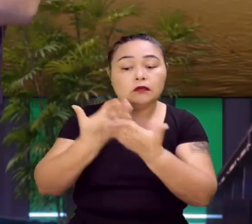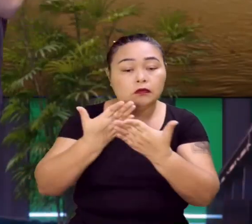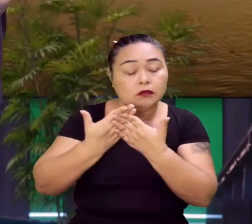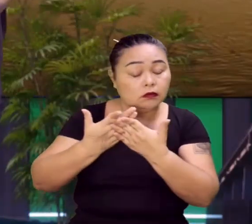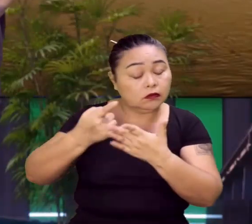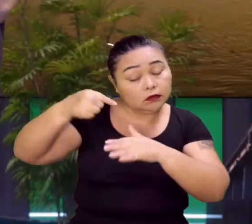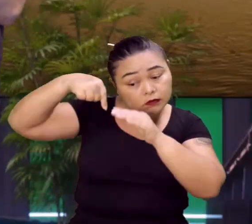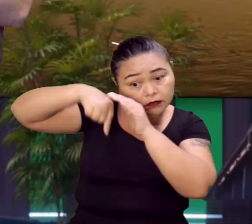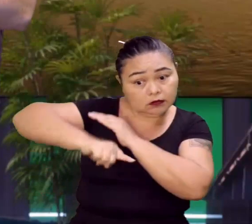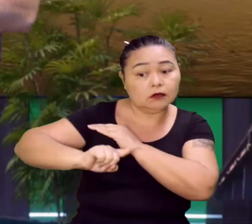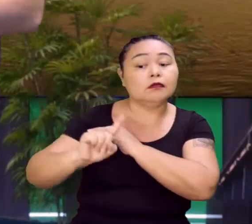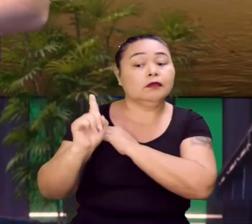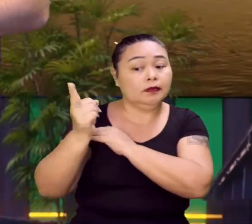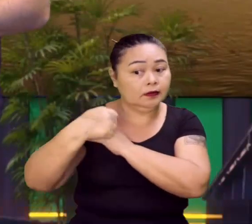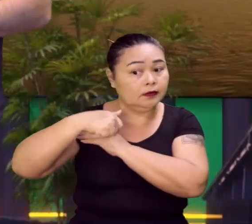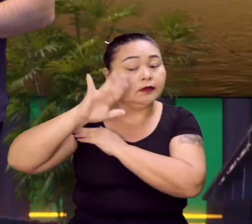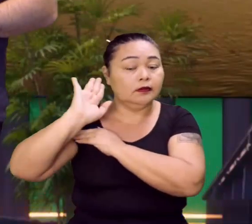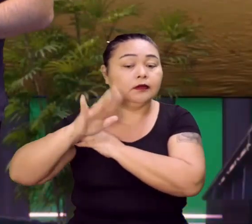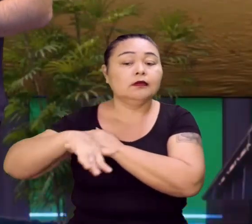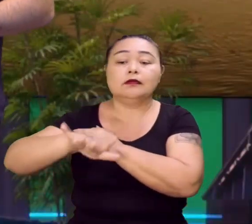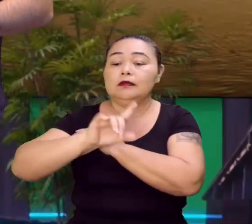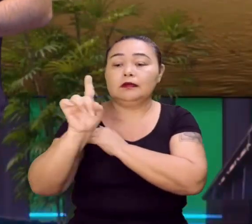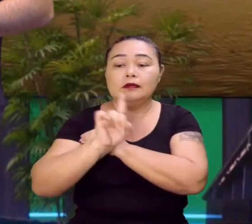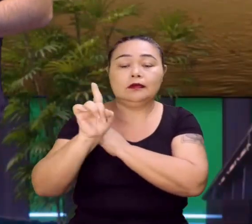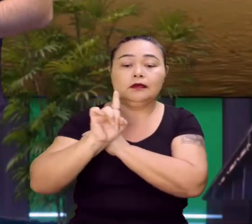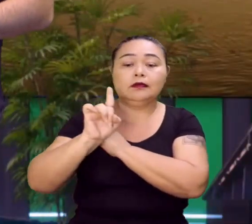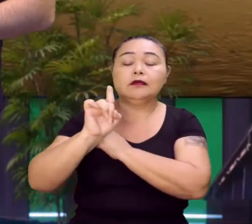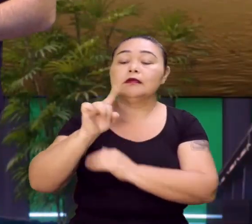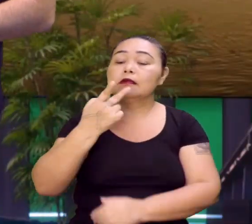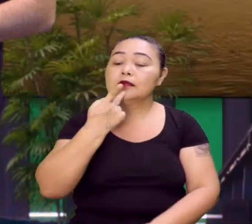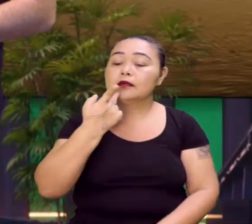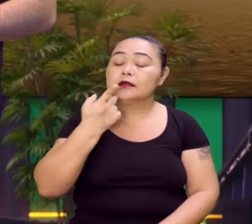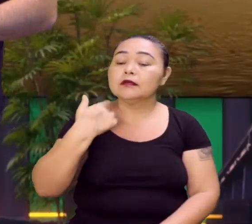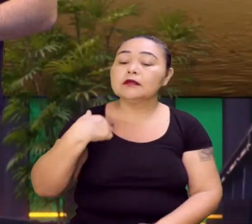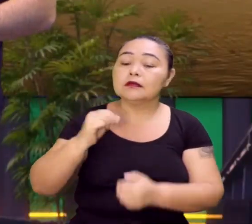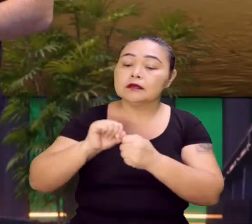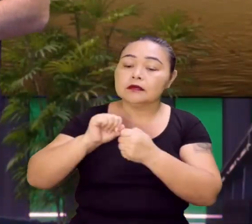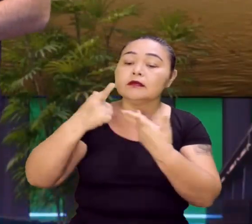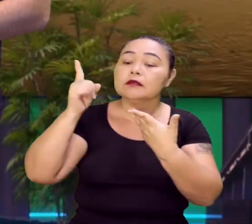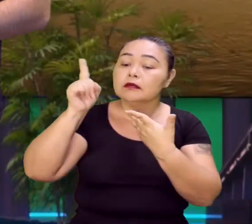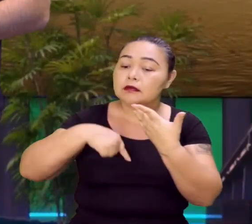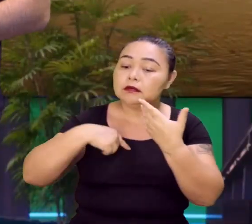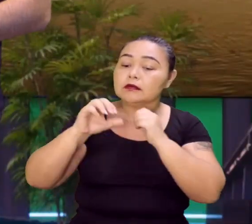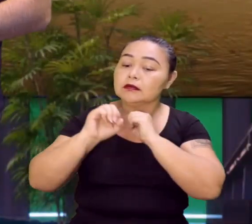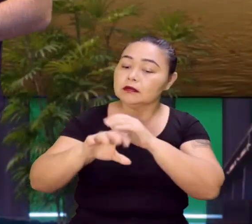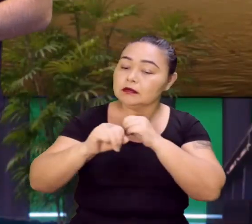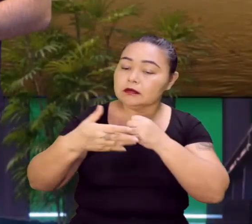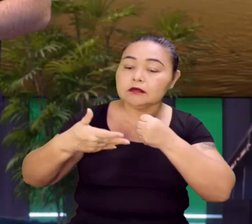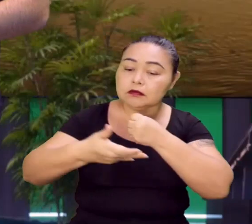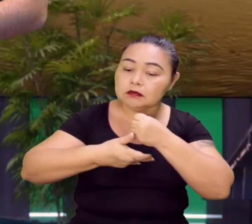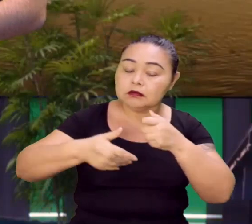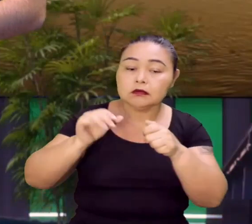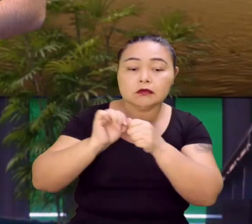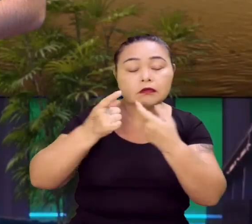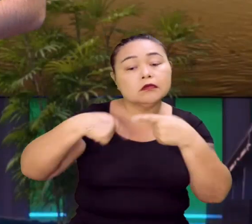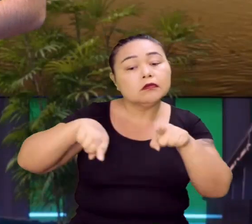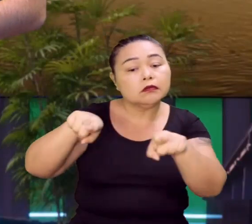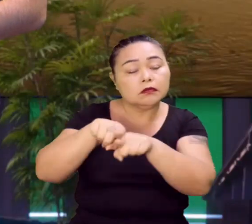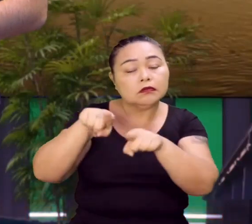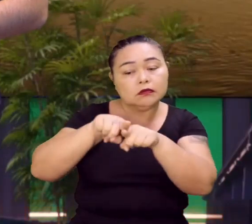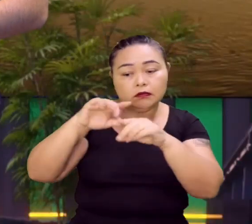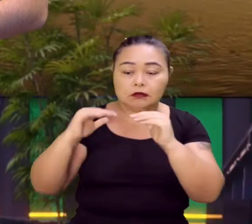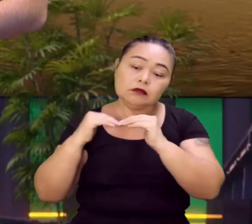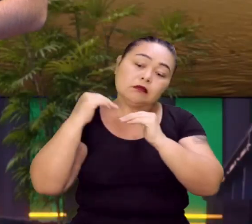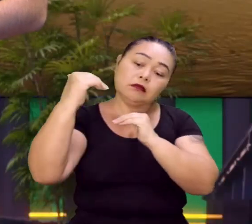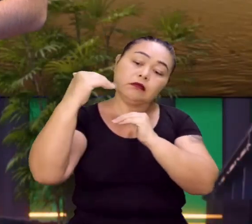requer CPRM, de repente, né? Não. A gente está falando de educação básica. Isso, ensino médio ou até mesmo nível